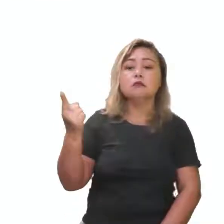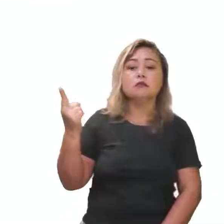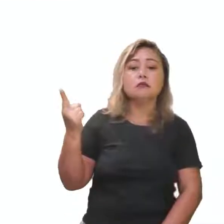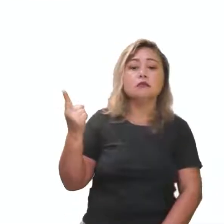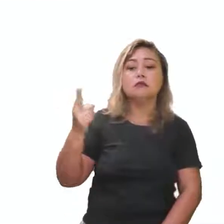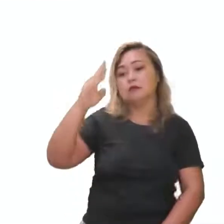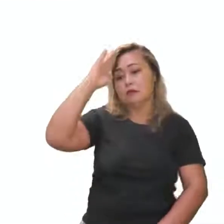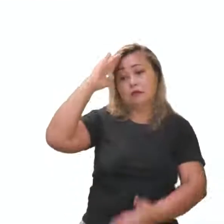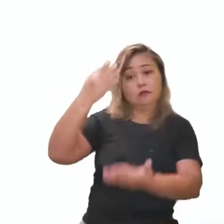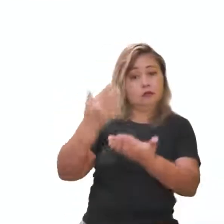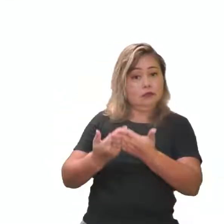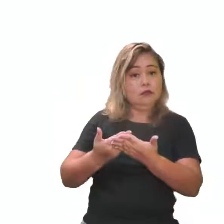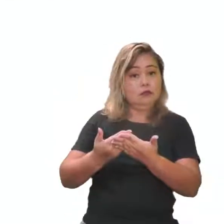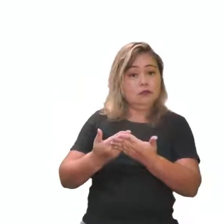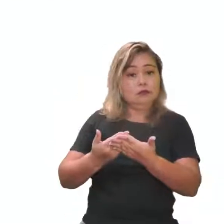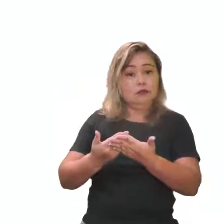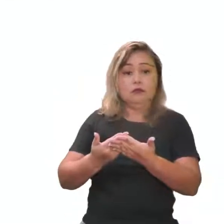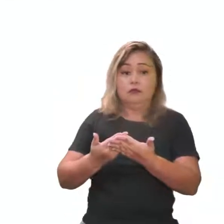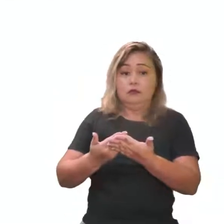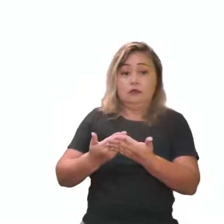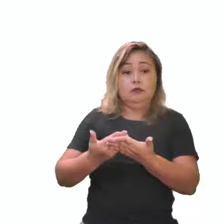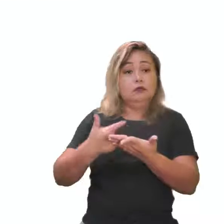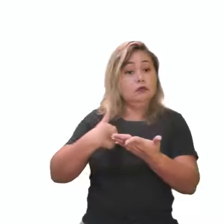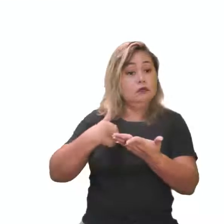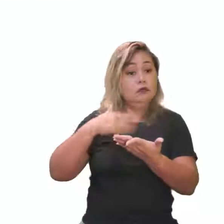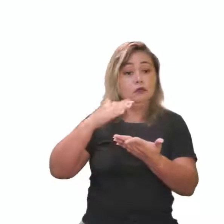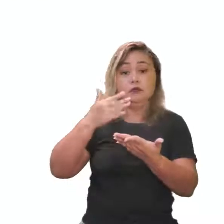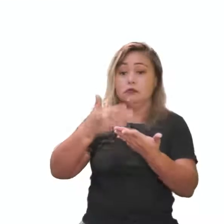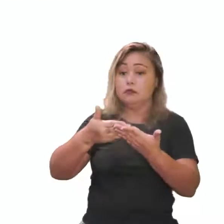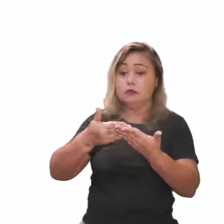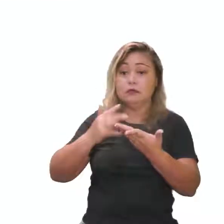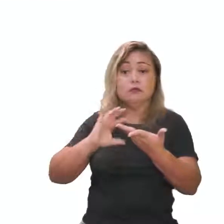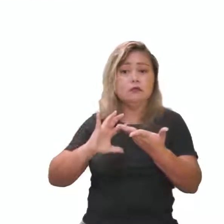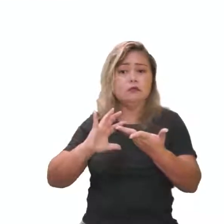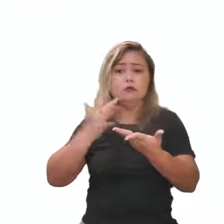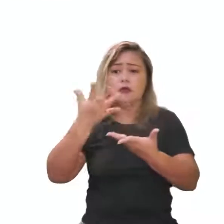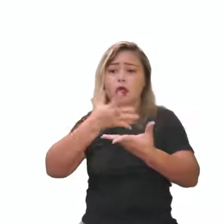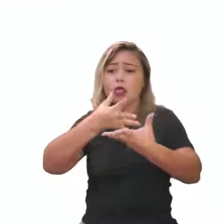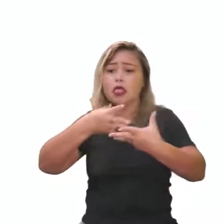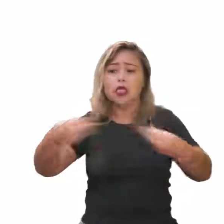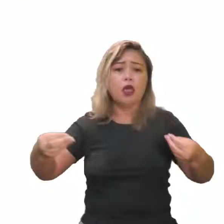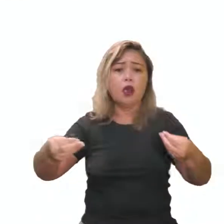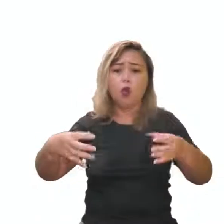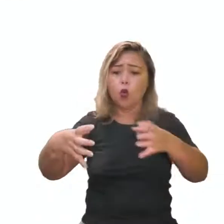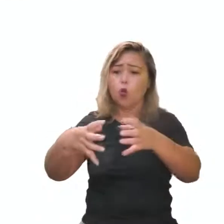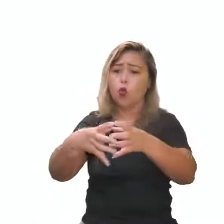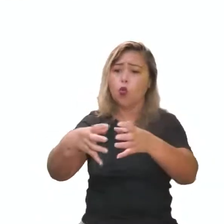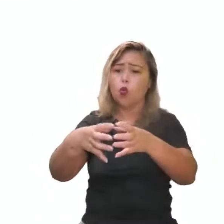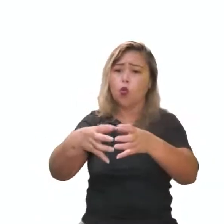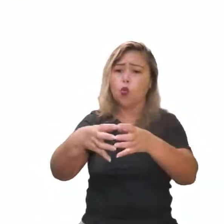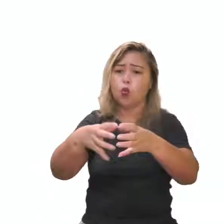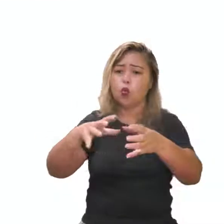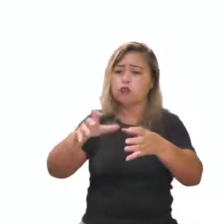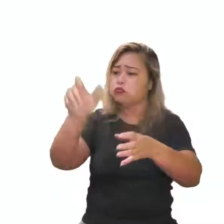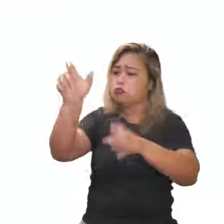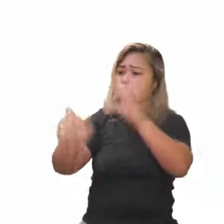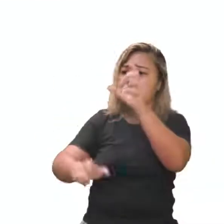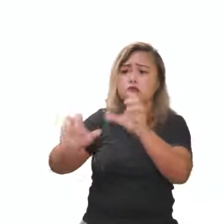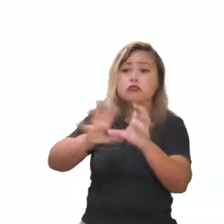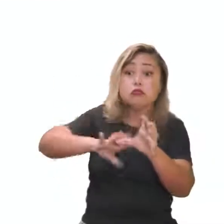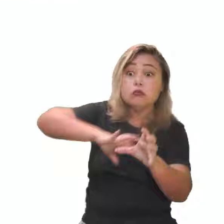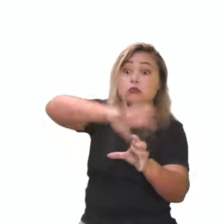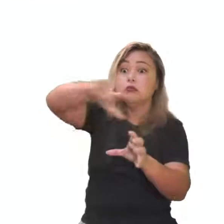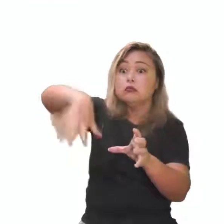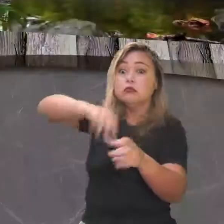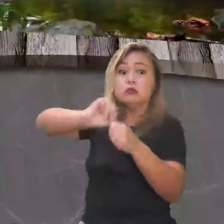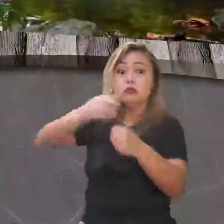Aí, acredita-se, né, que catástrofes teriam exterminado grupos inteiros de seres vivos. Então, presta atenção